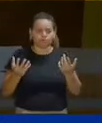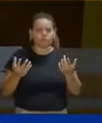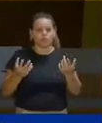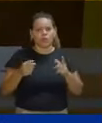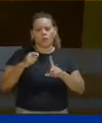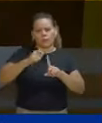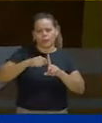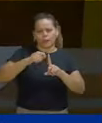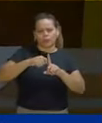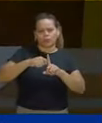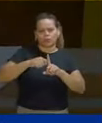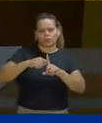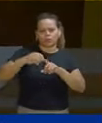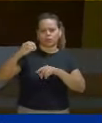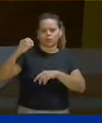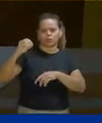de